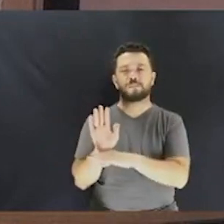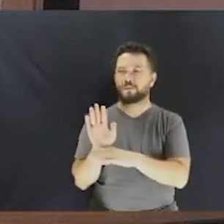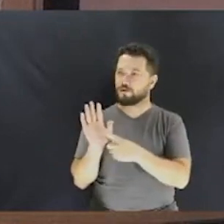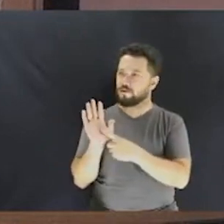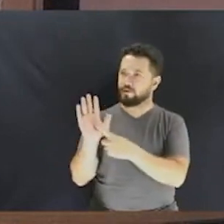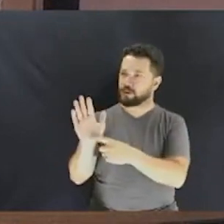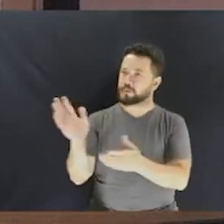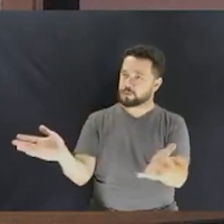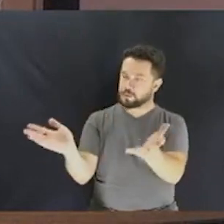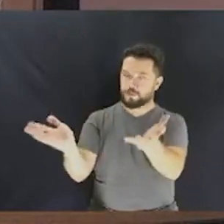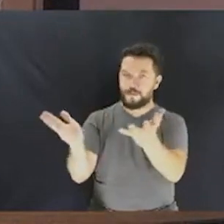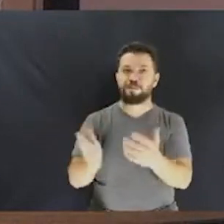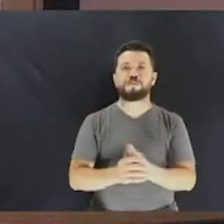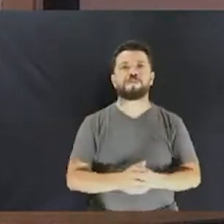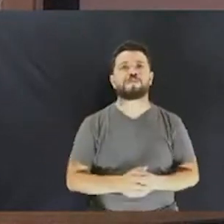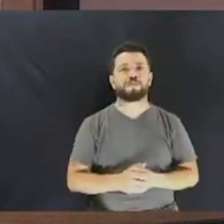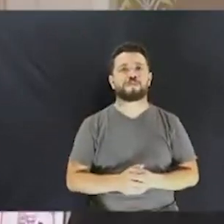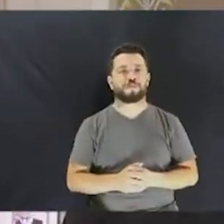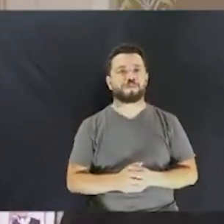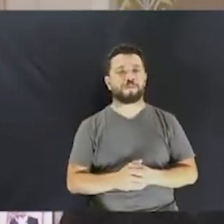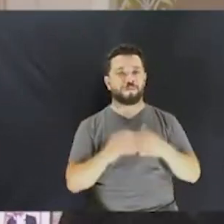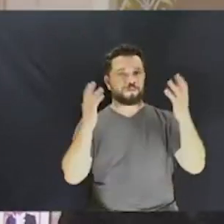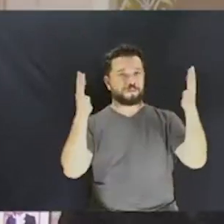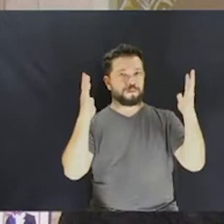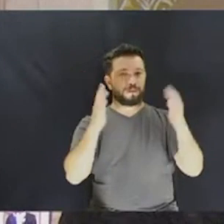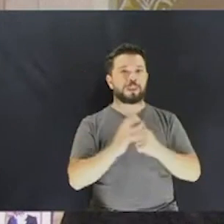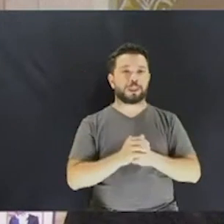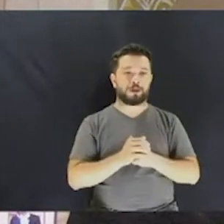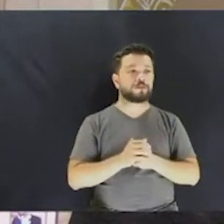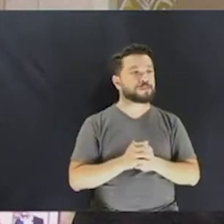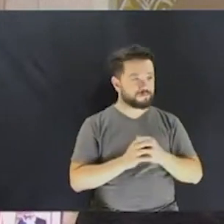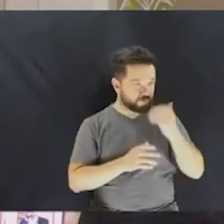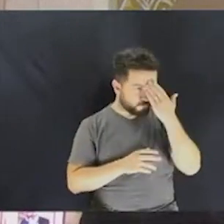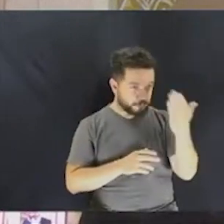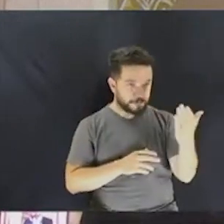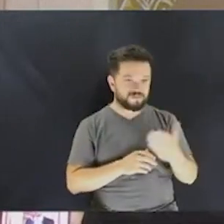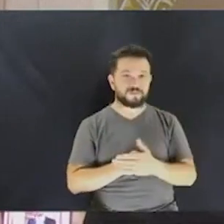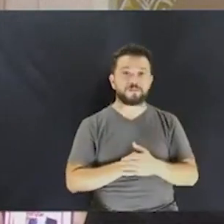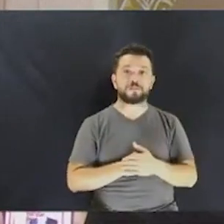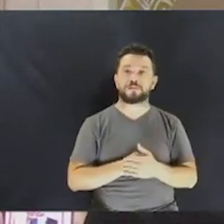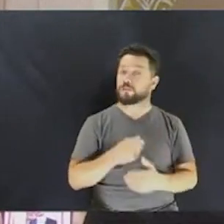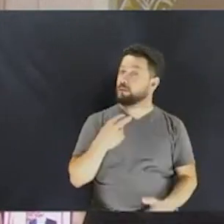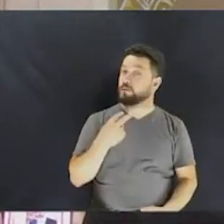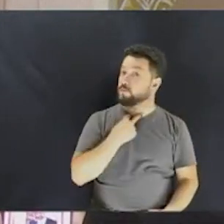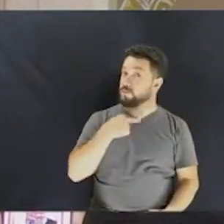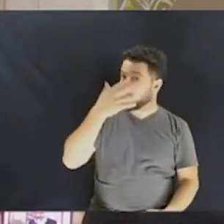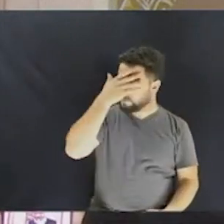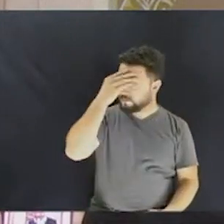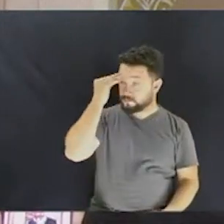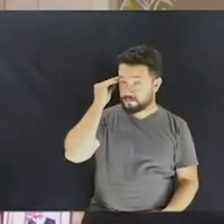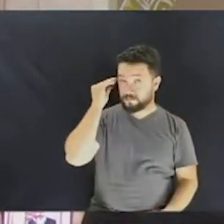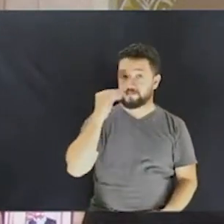material. Parabéns. Obrigado, vereador Rodrigo Braga Reis. Então, caminhando para o final, a gente não pode esquecer que, como foi dito aqui pelos vereadores,